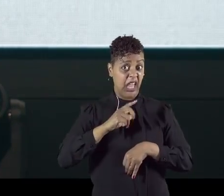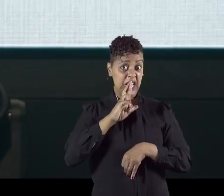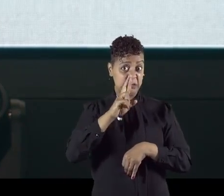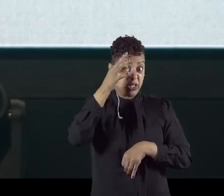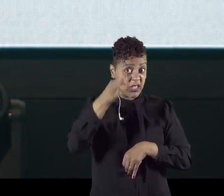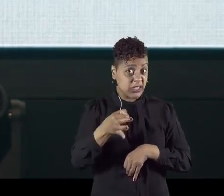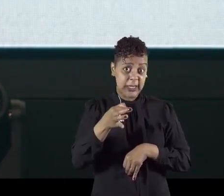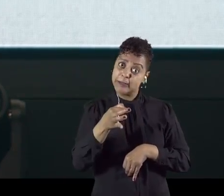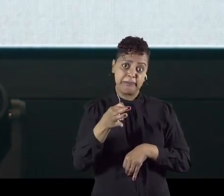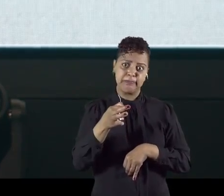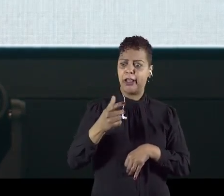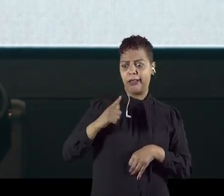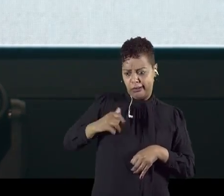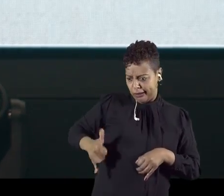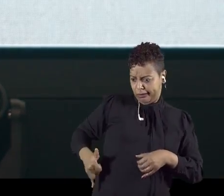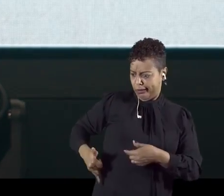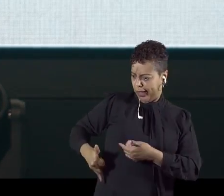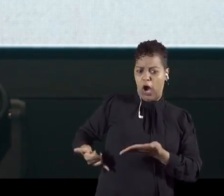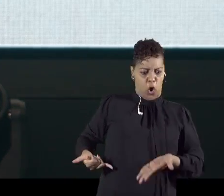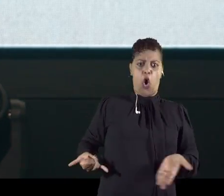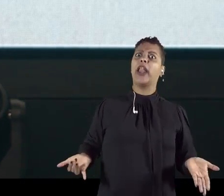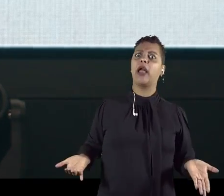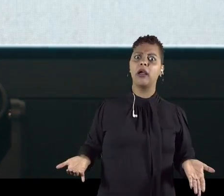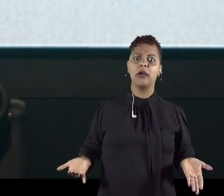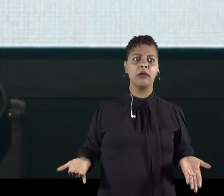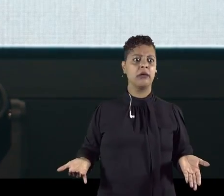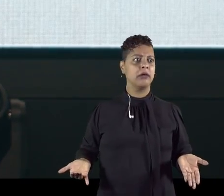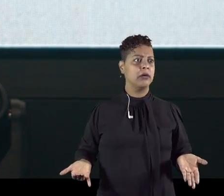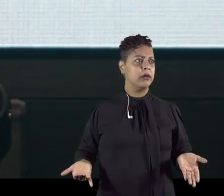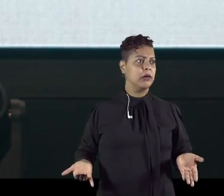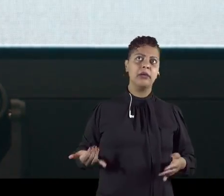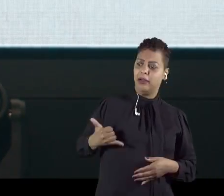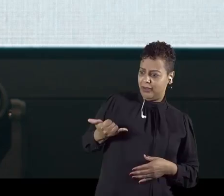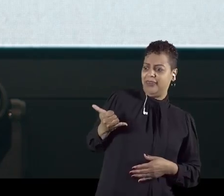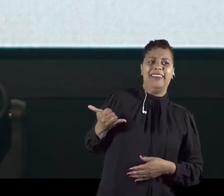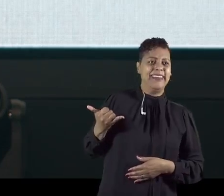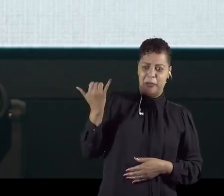se alguém aqui tá me telefonando vem agora né É